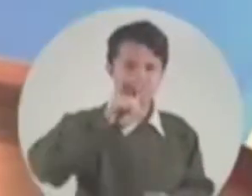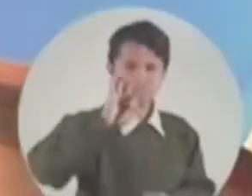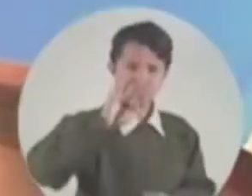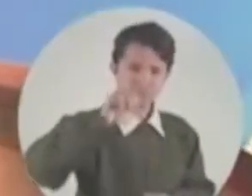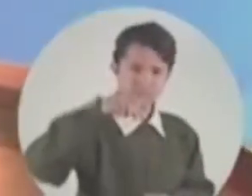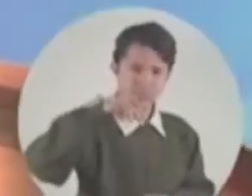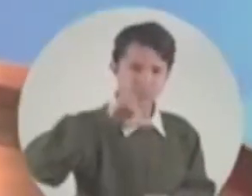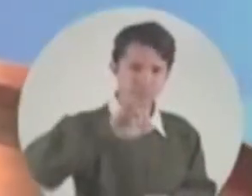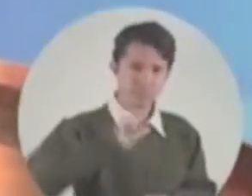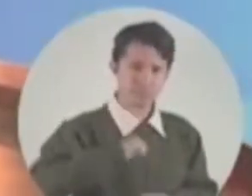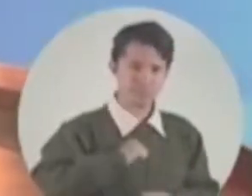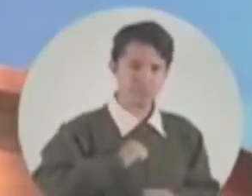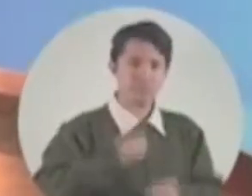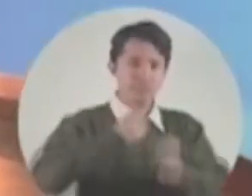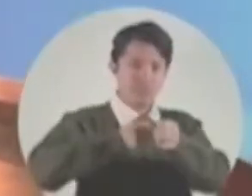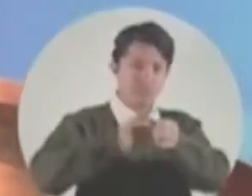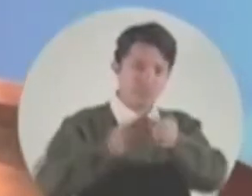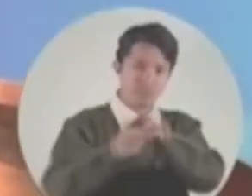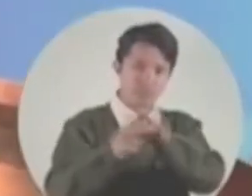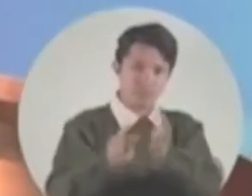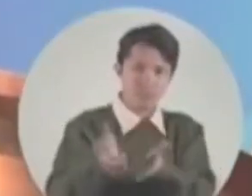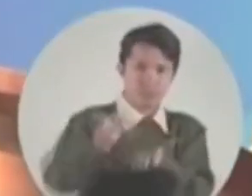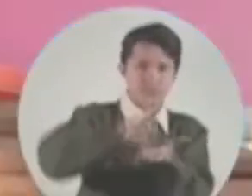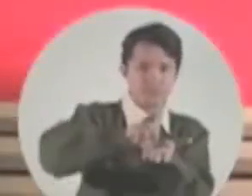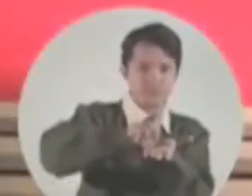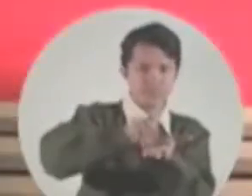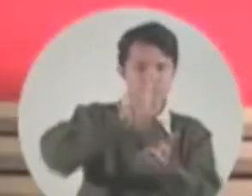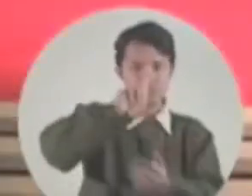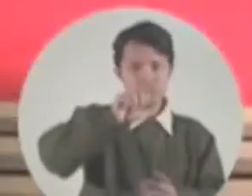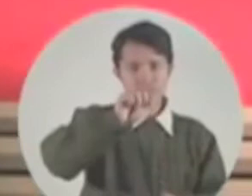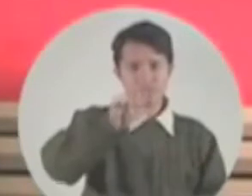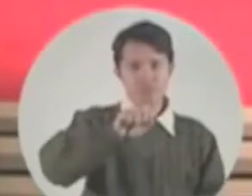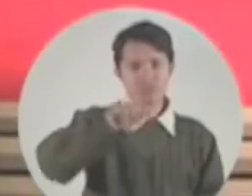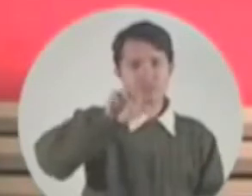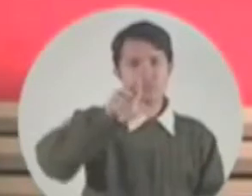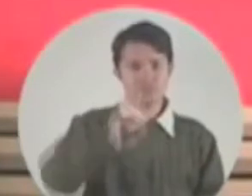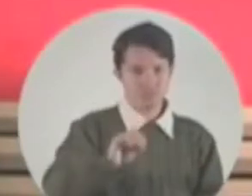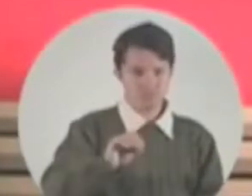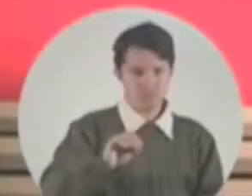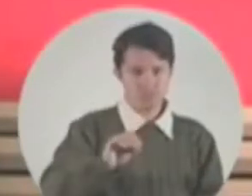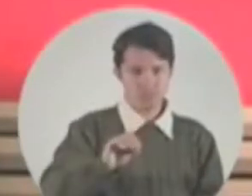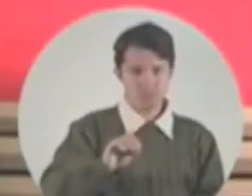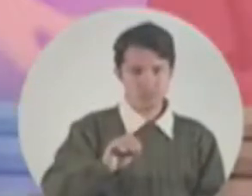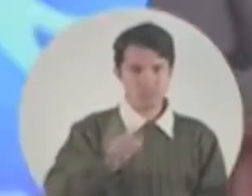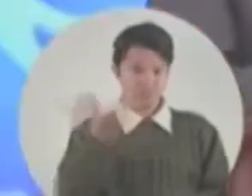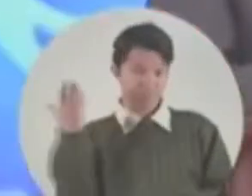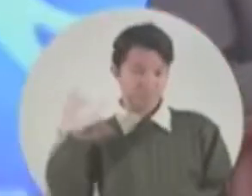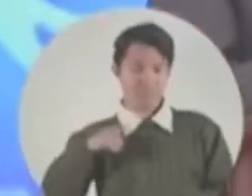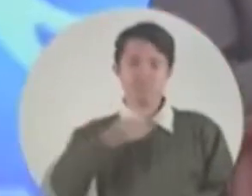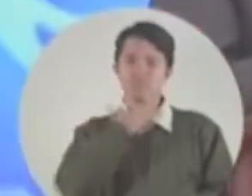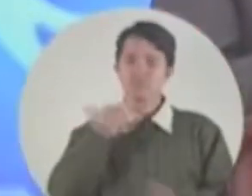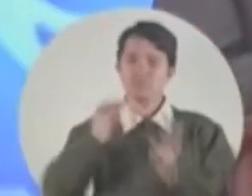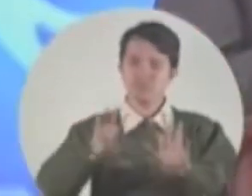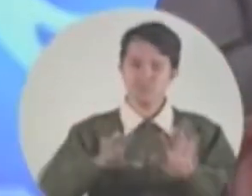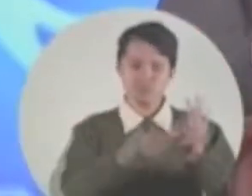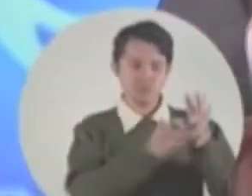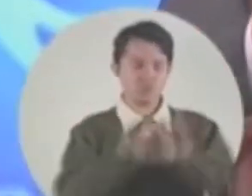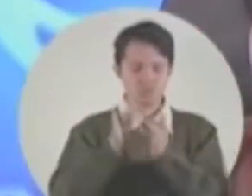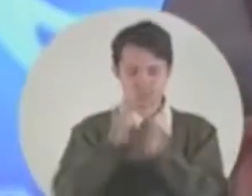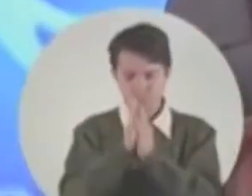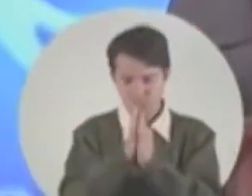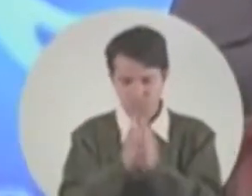dos mortos. E ali prepararam um jantar para Jesus.